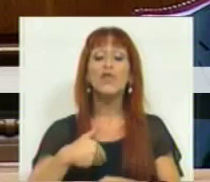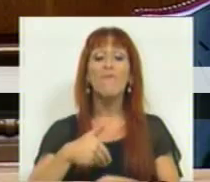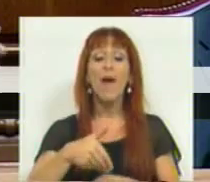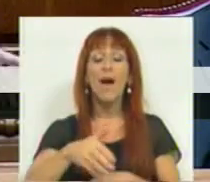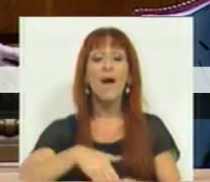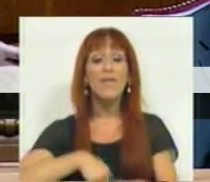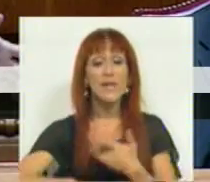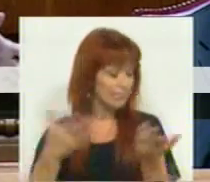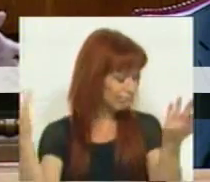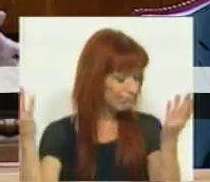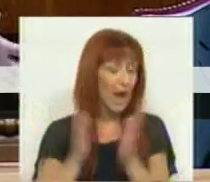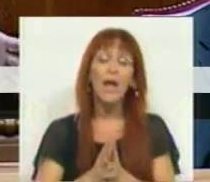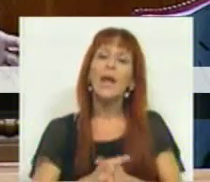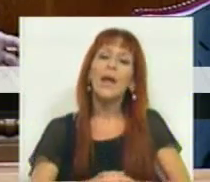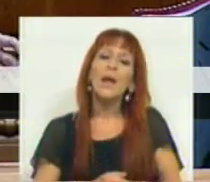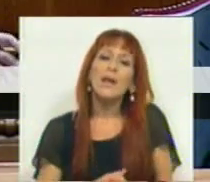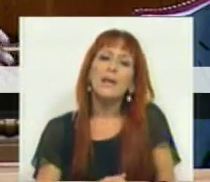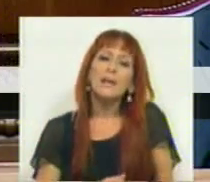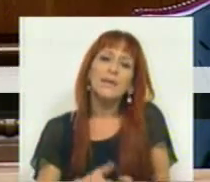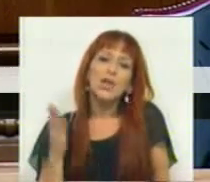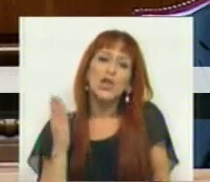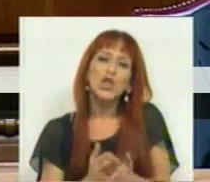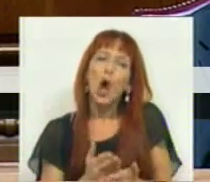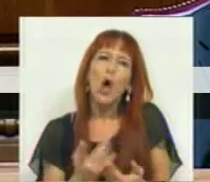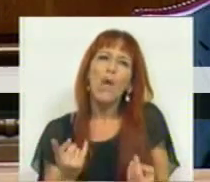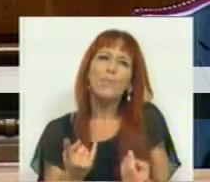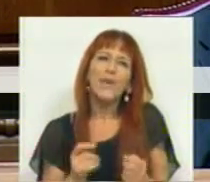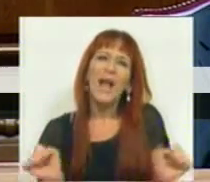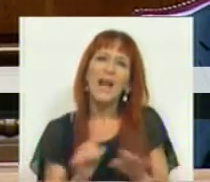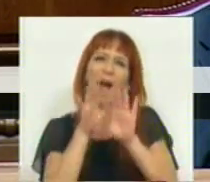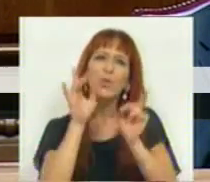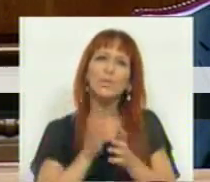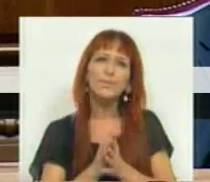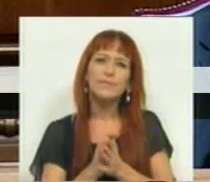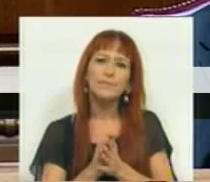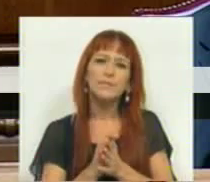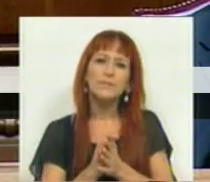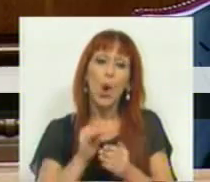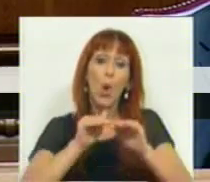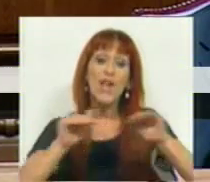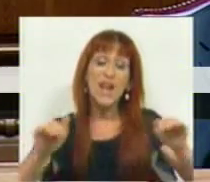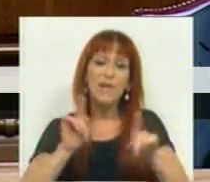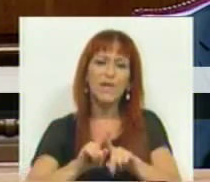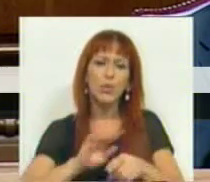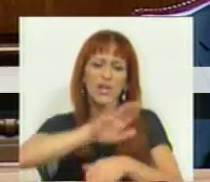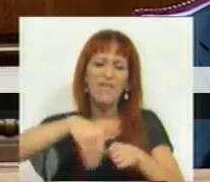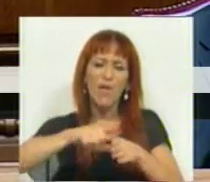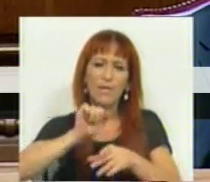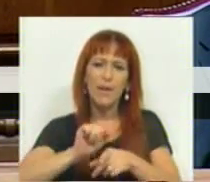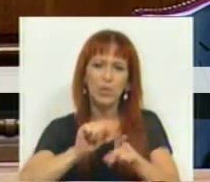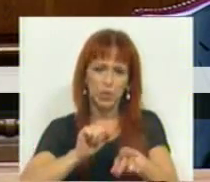iríamos realizar. Apenas não foi claro quanto ao nível de